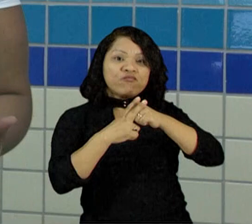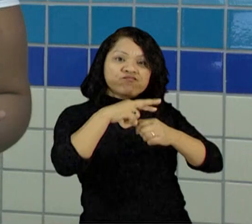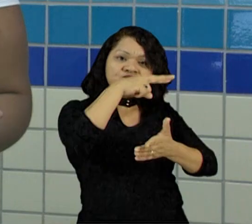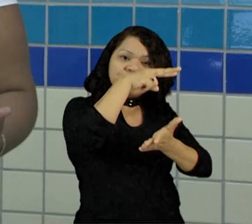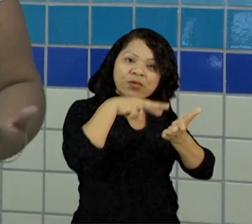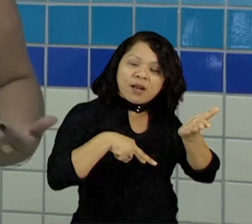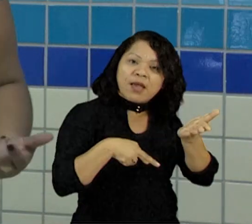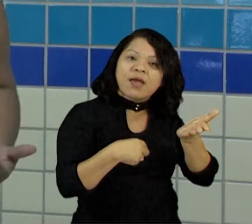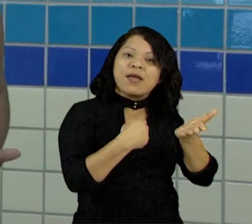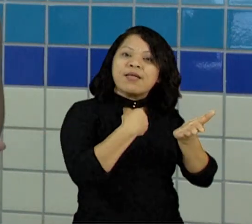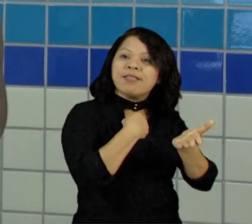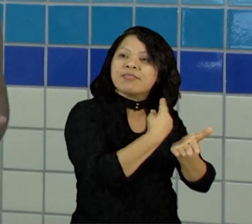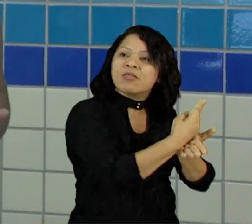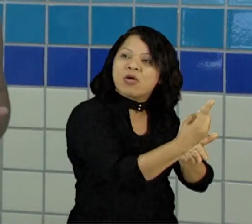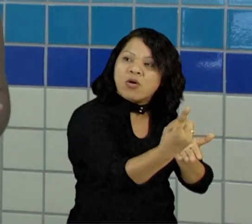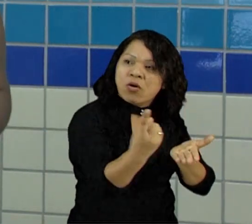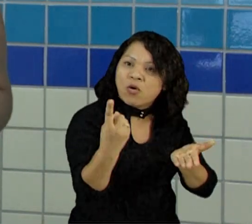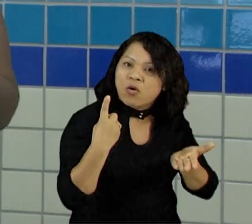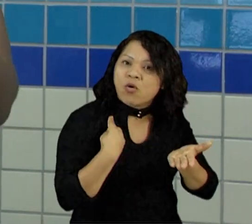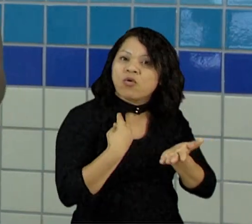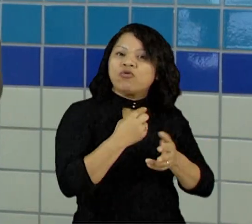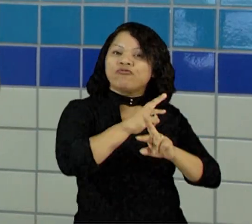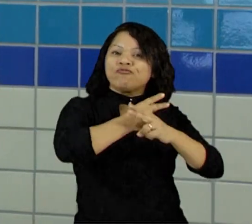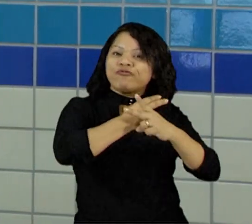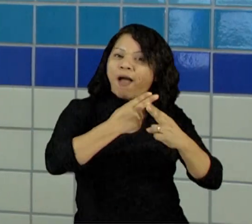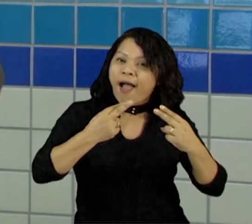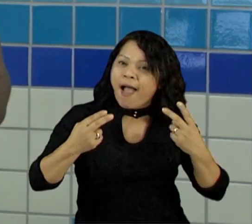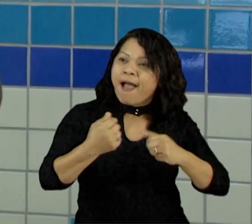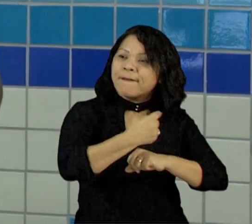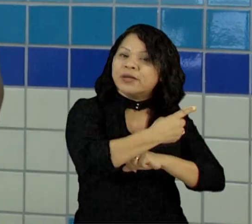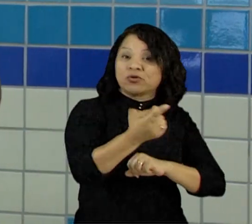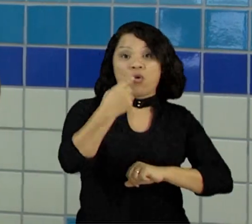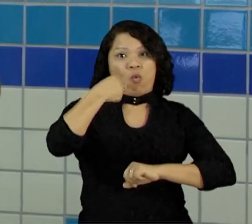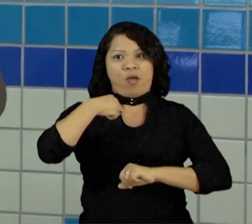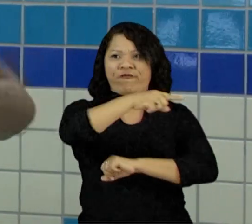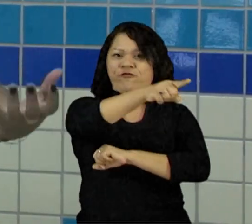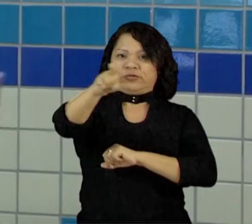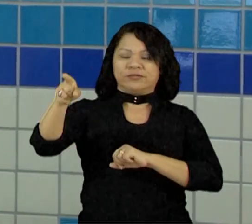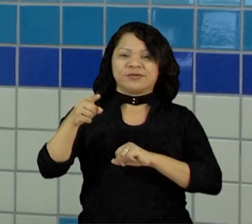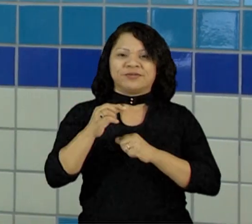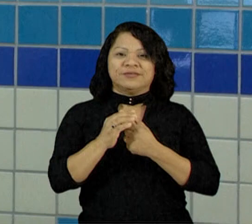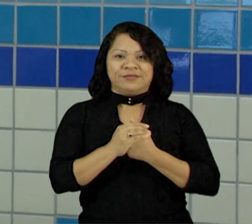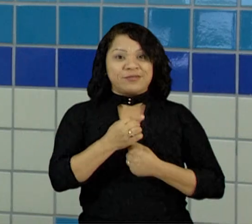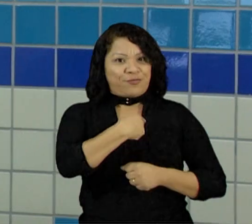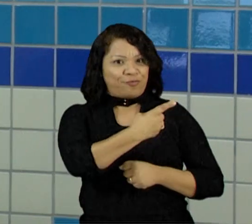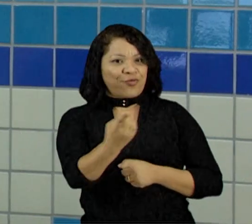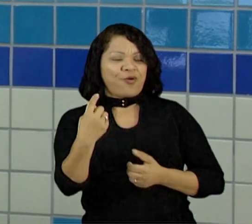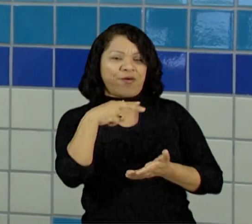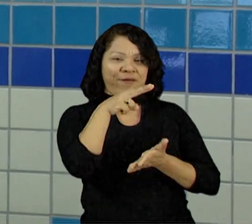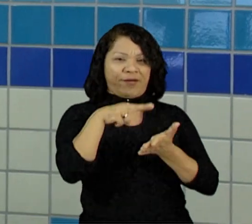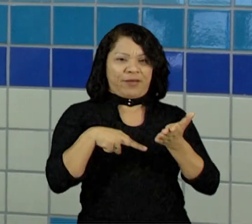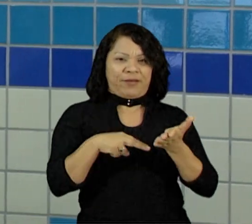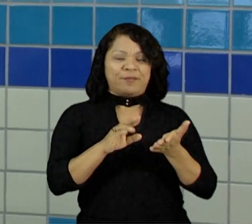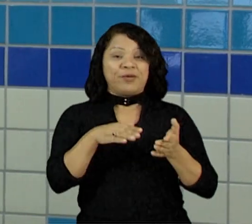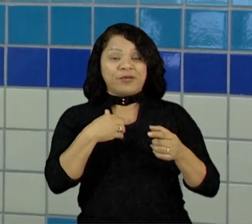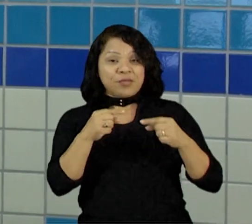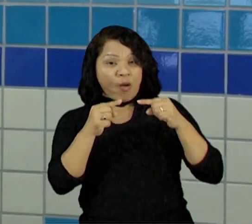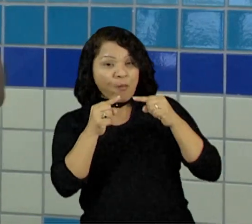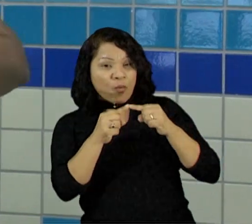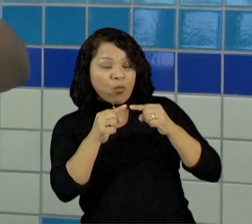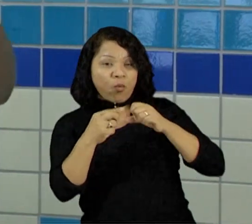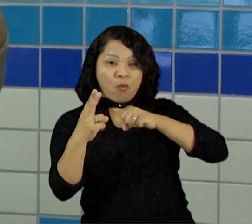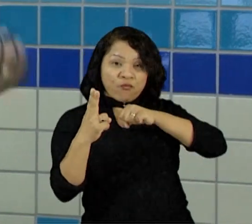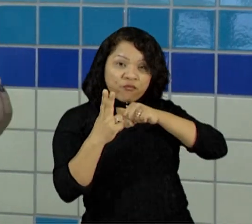a pessoa. Nós, várias pessoas. Eu e vocês. Então, nós lemos. Então, eu estou concordando o